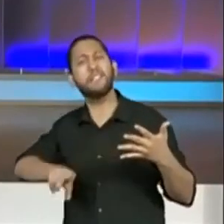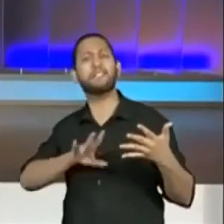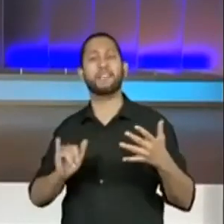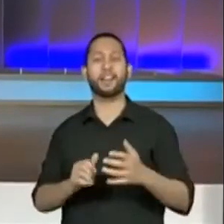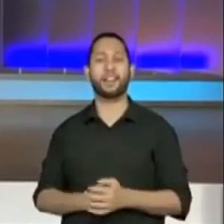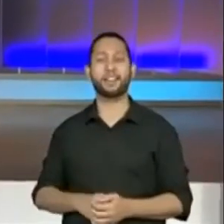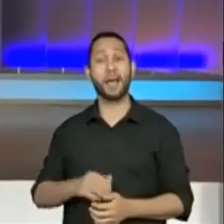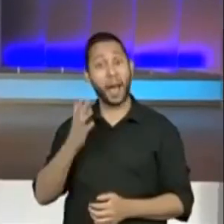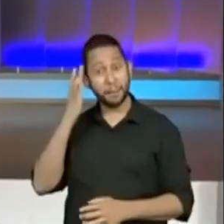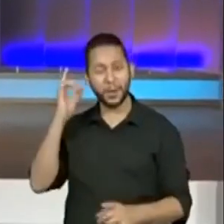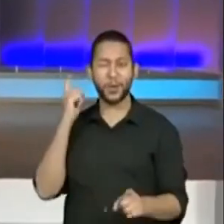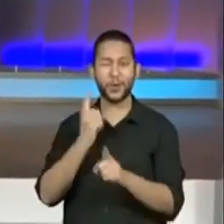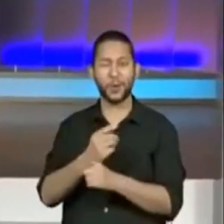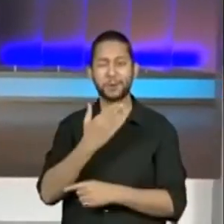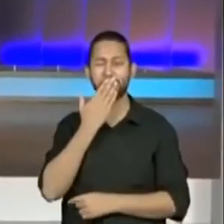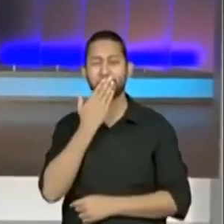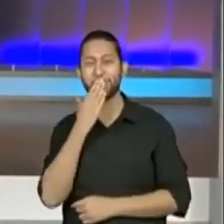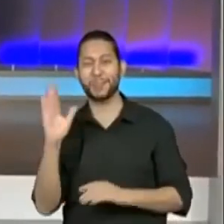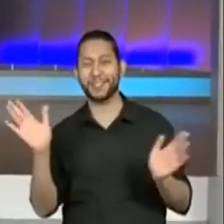eu vejo vocês amanhã beijão tchau